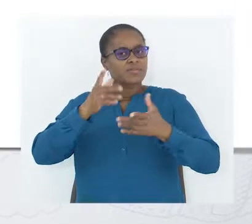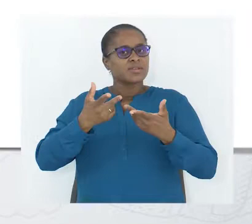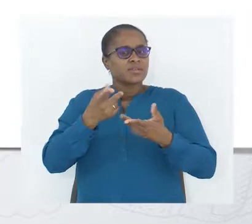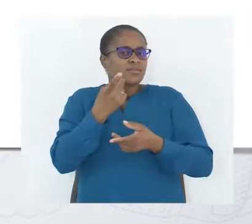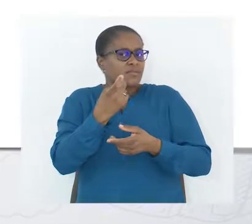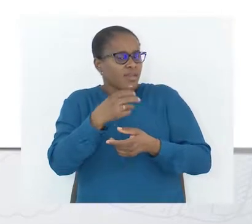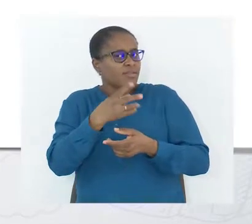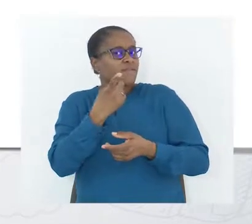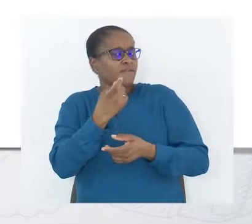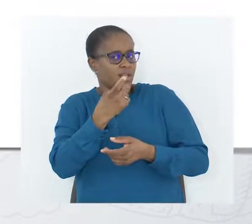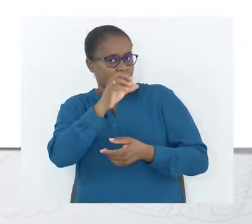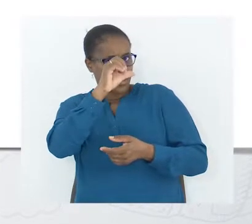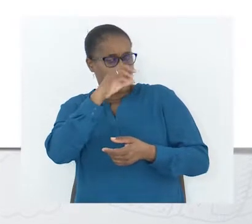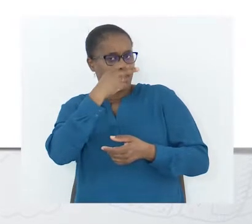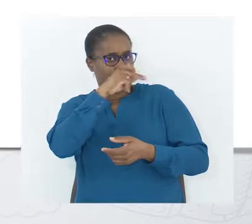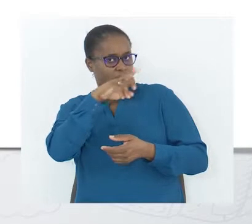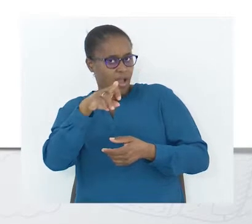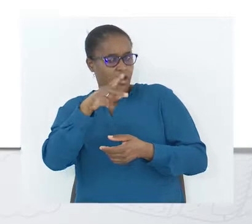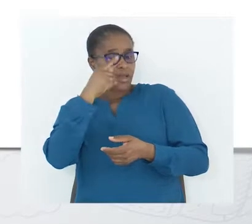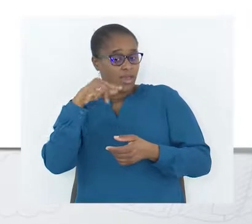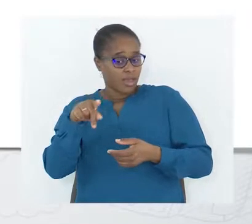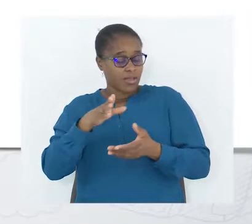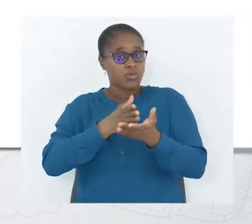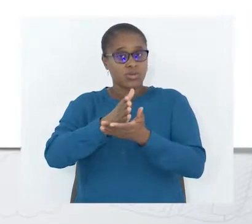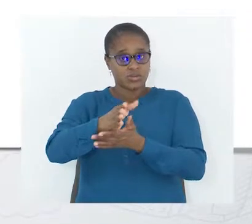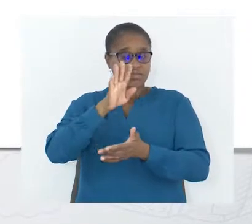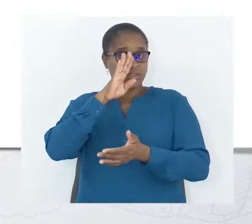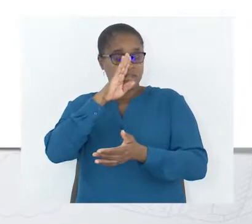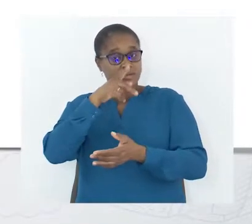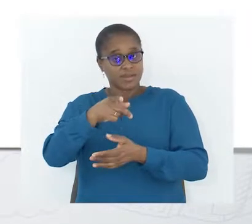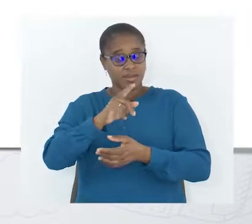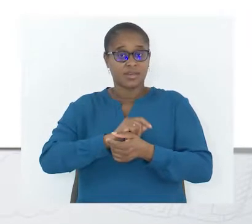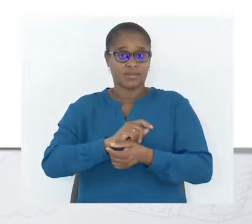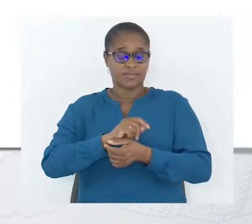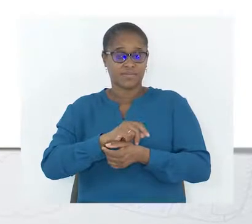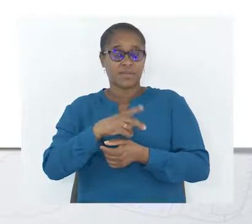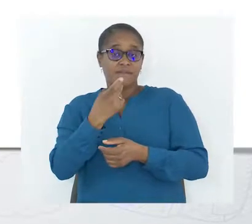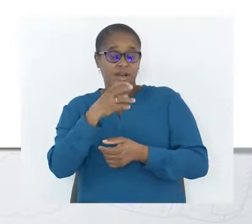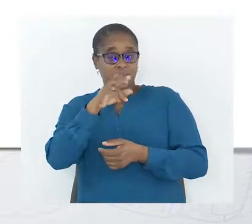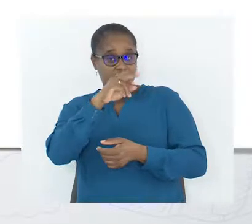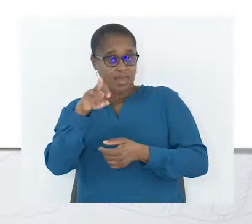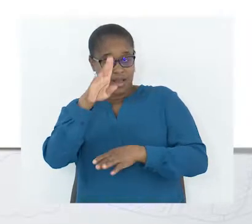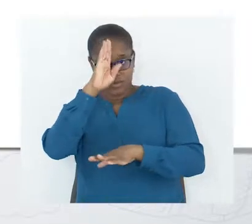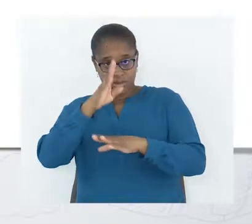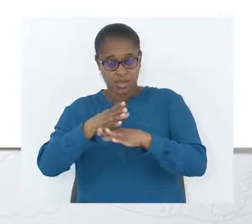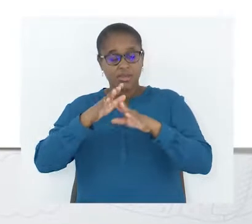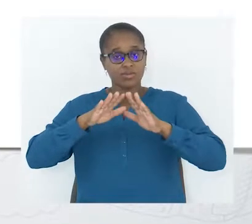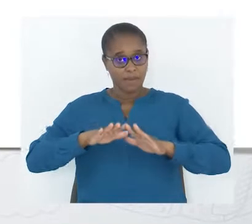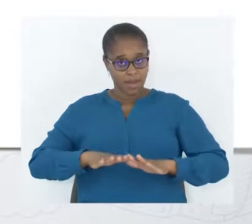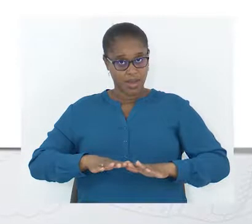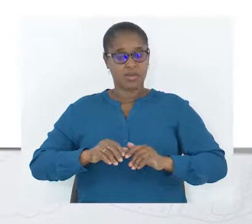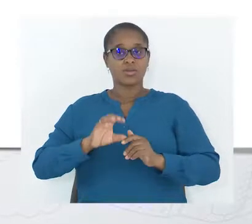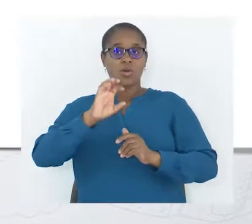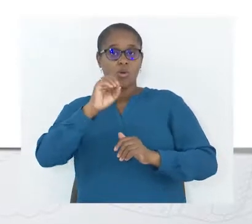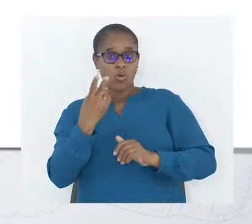sente falta de ar. Ele continua, se essa falta de ar acontece em repouso